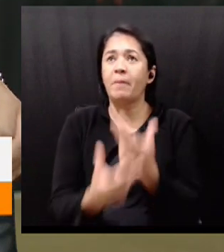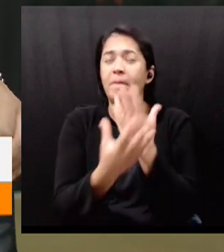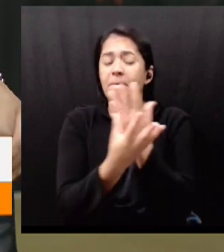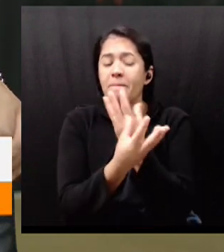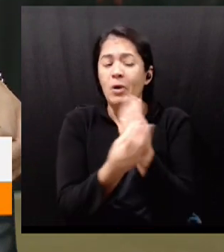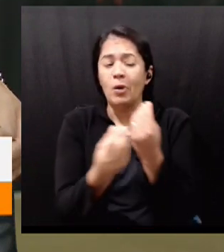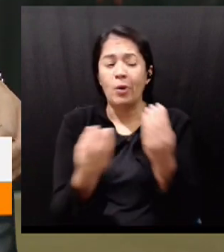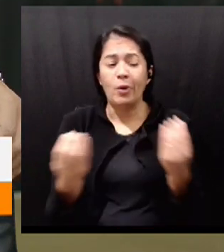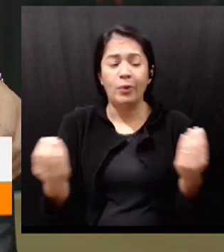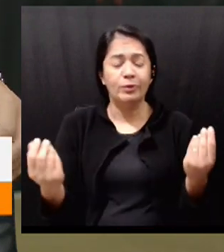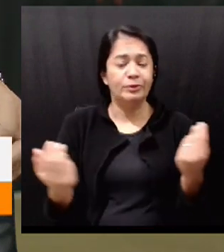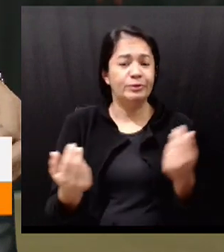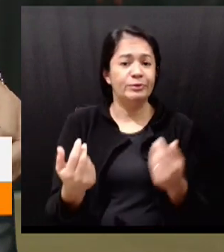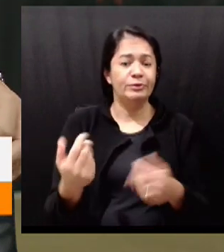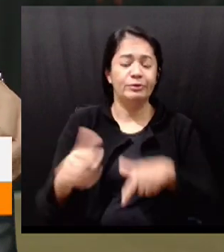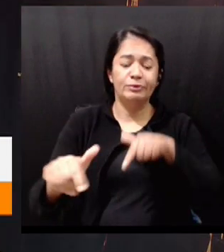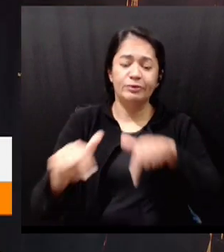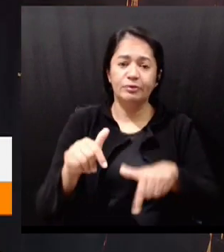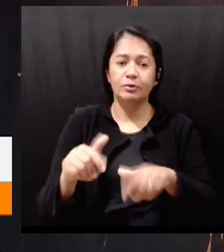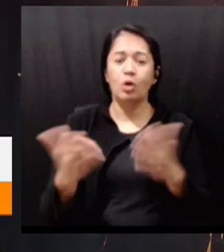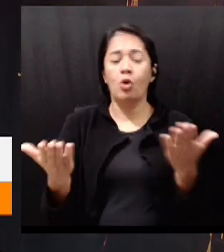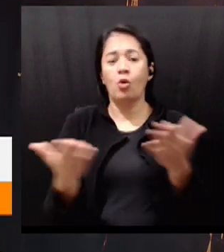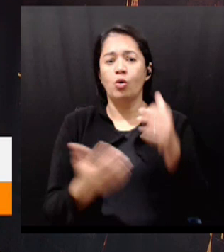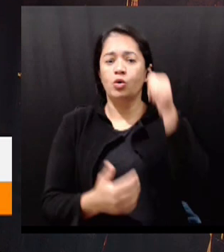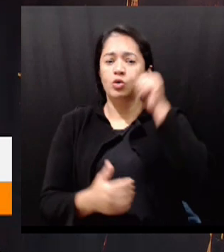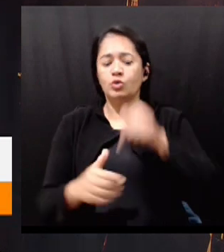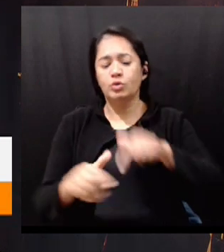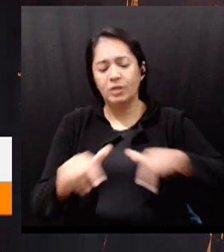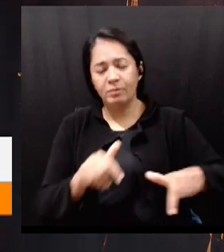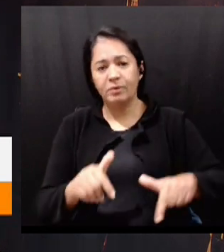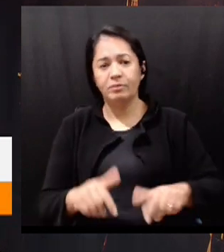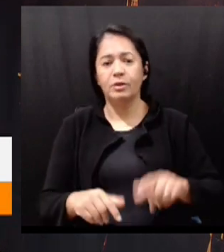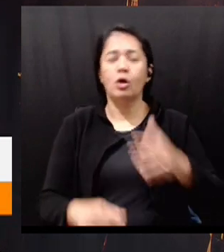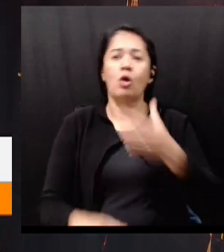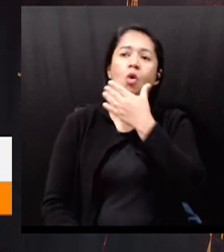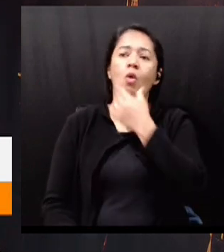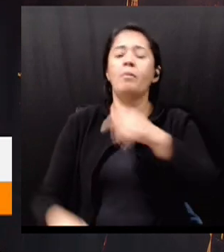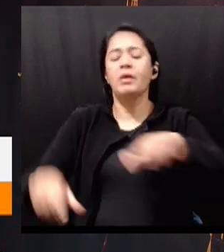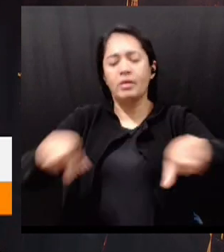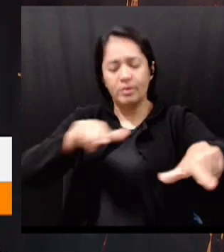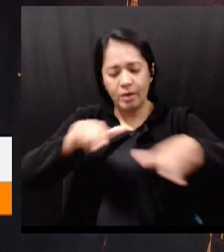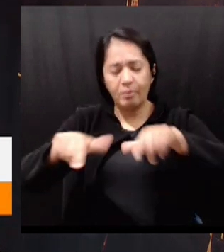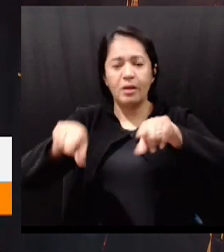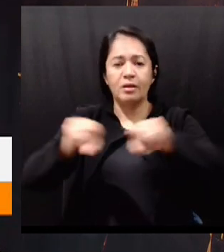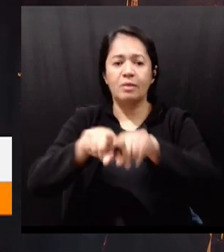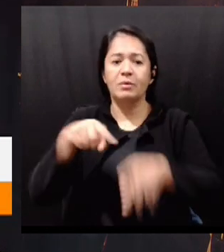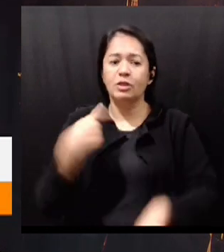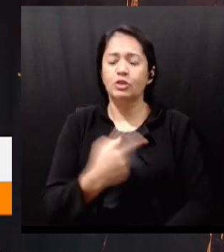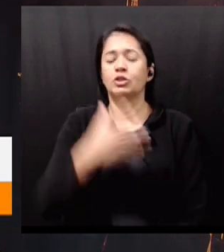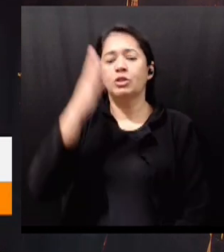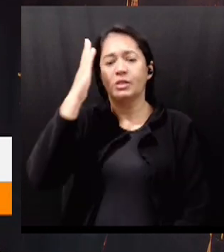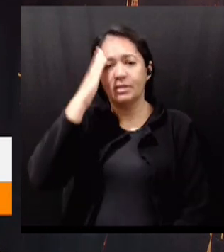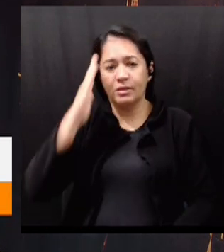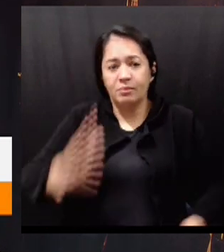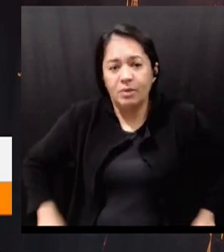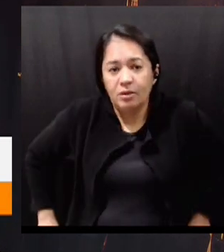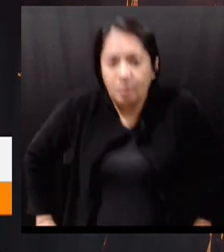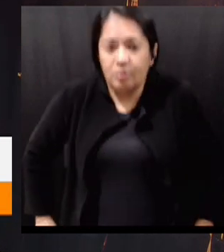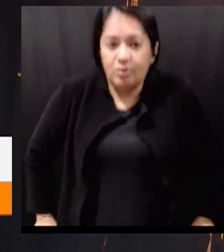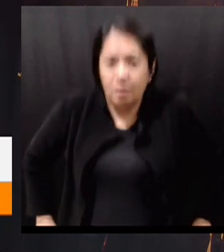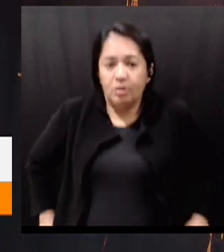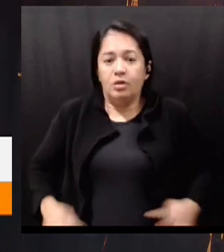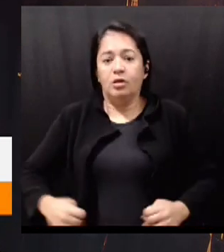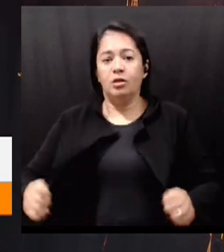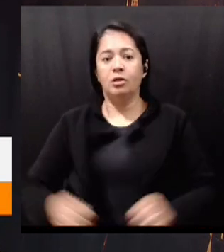do trabalho da mulher, tá? O homem ele trabalha também, a gente sabe, né? Tem todo, hoje as coisas estão bem diferentes. A